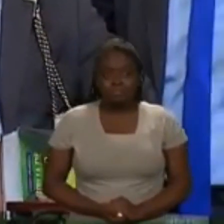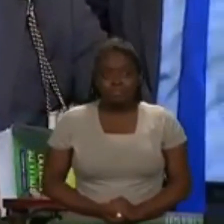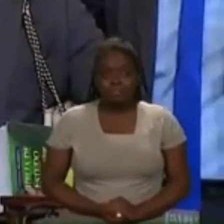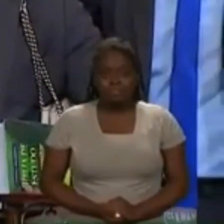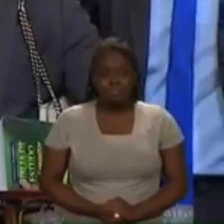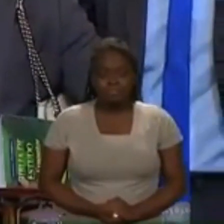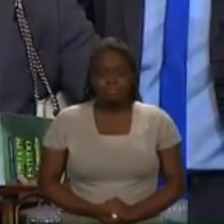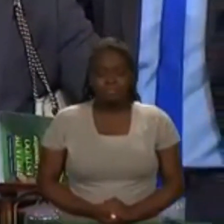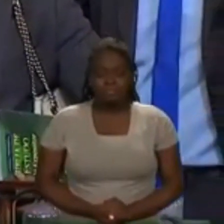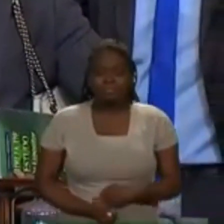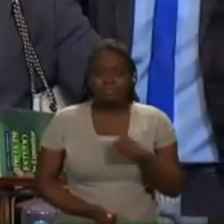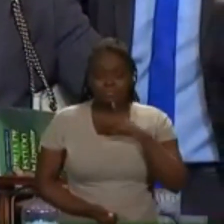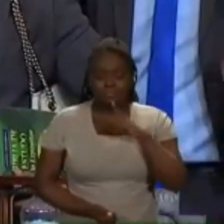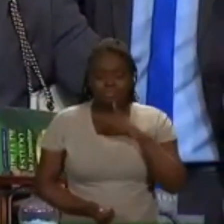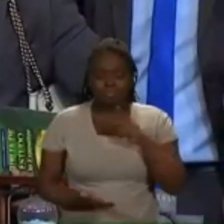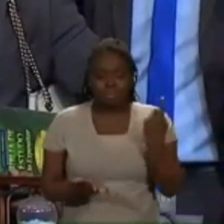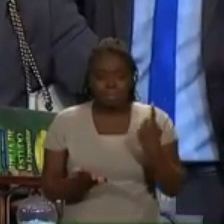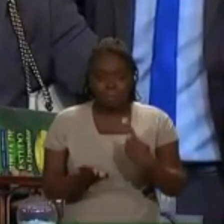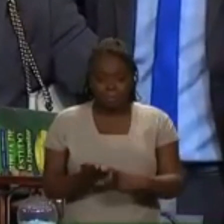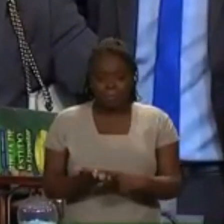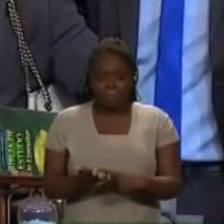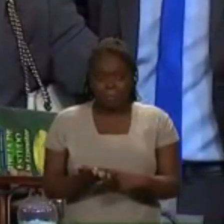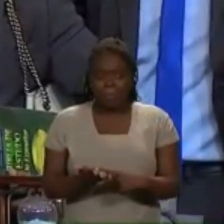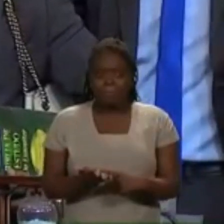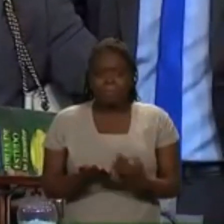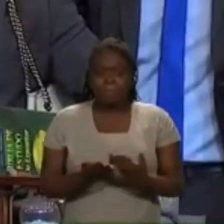Tenho um compromisso com vocês,